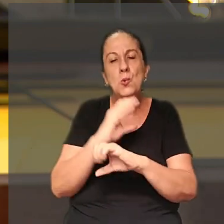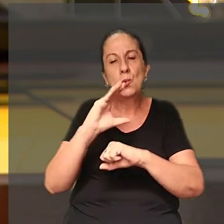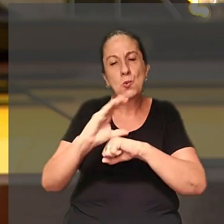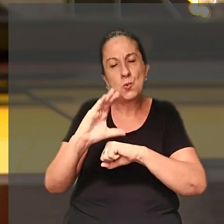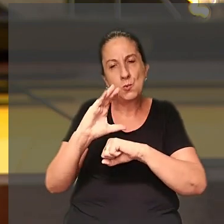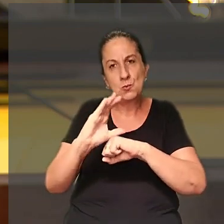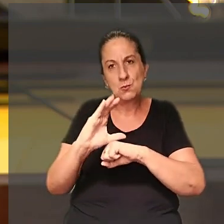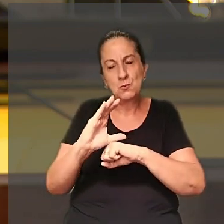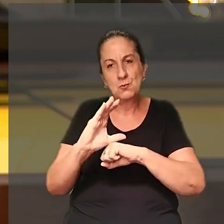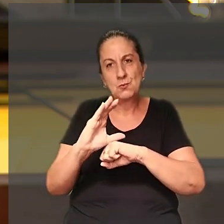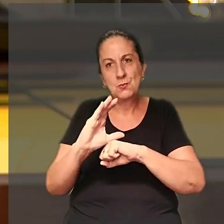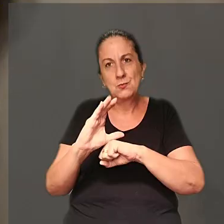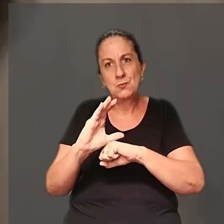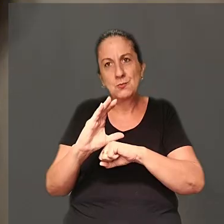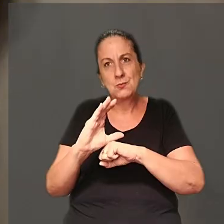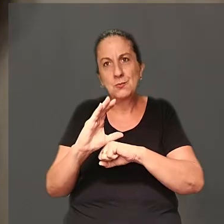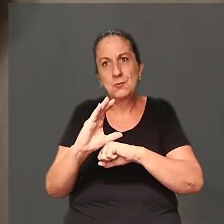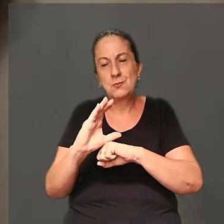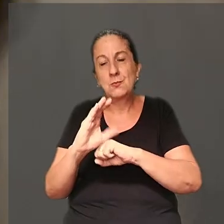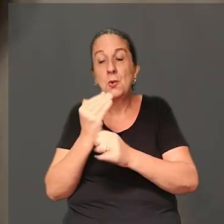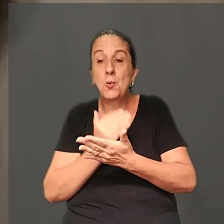consegui concluir o meu curso,